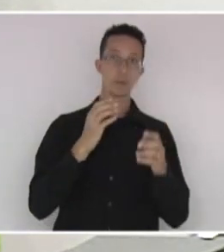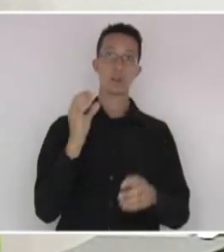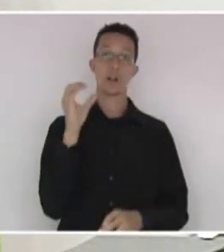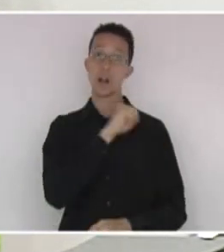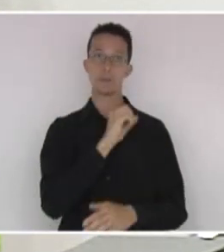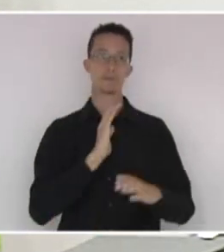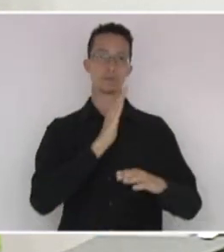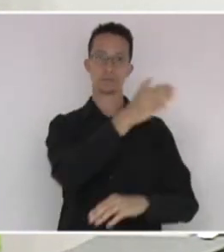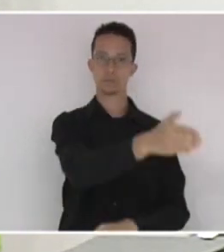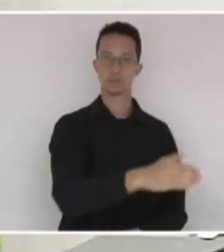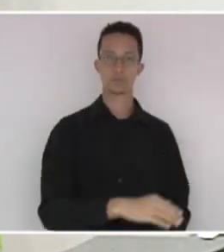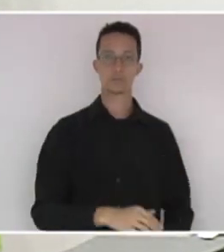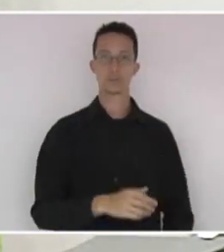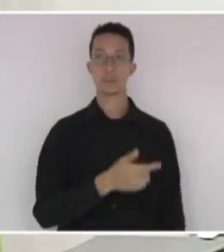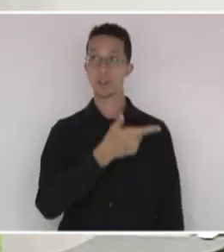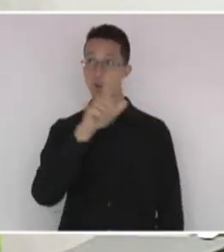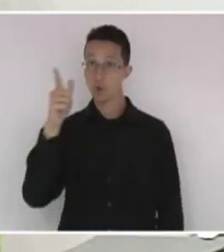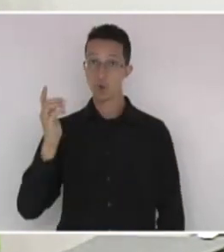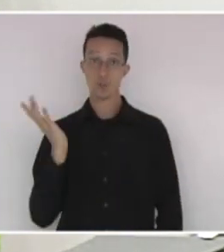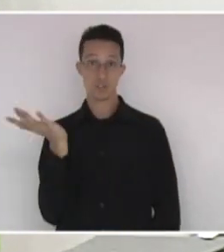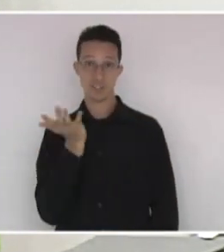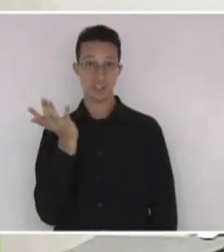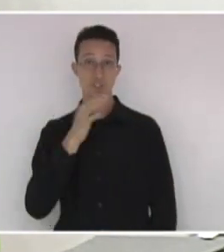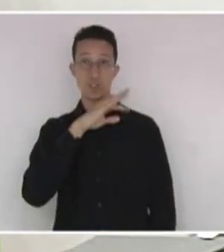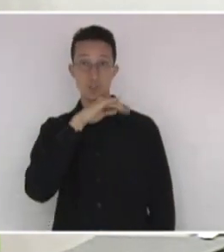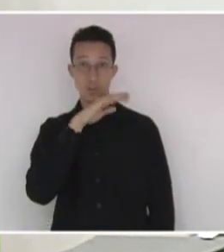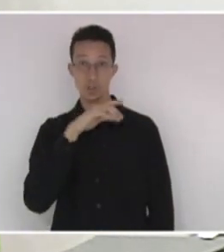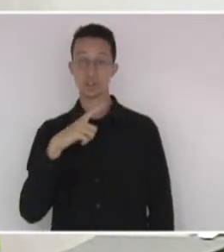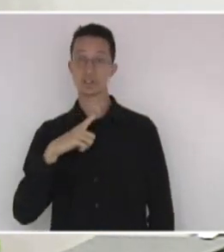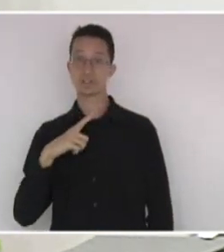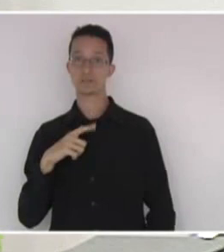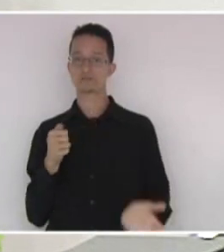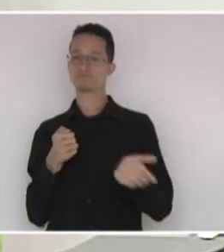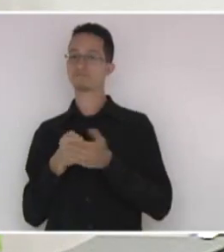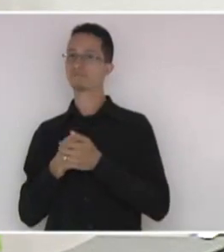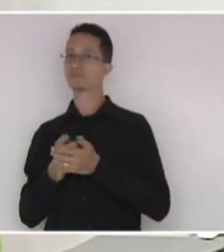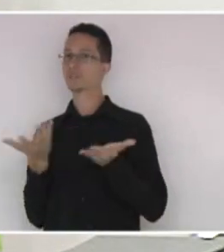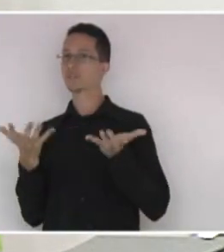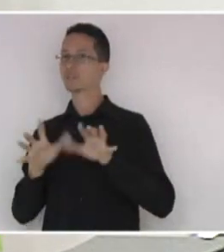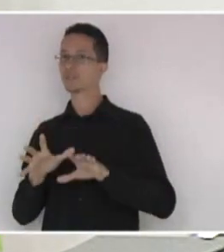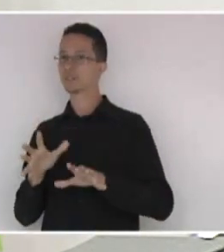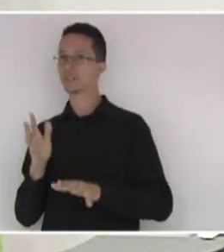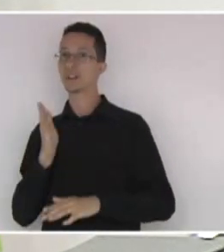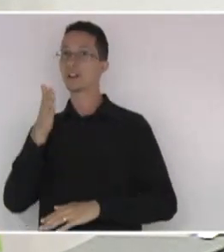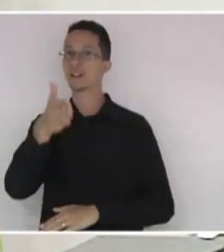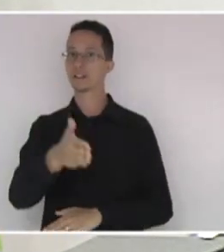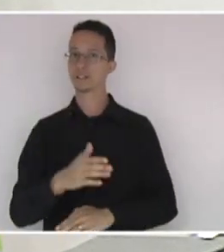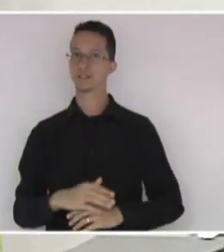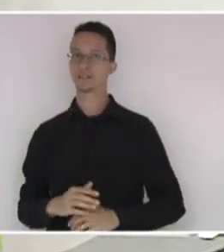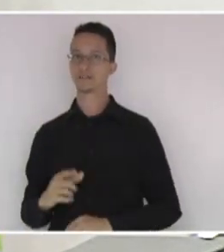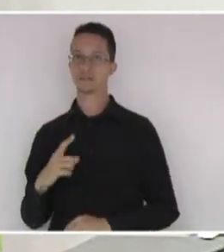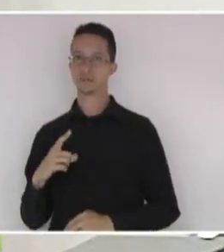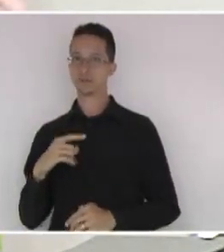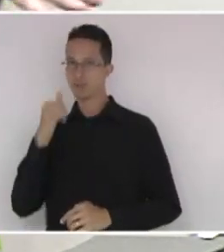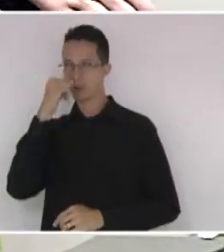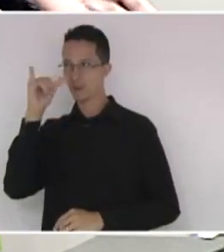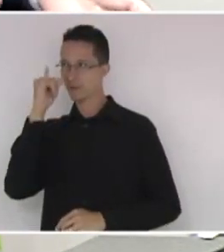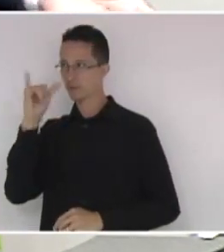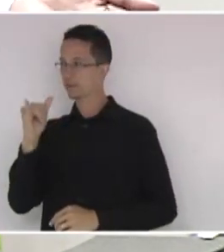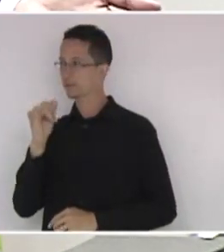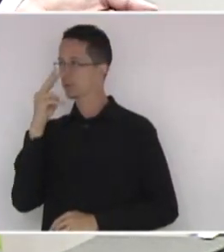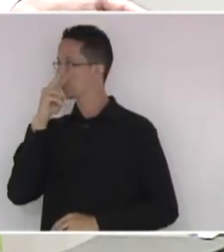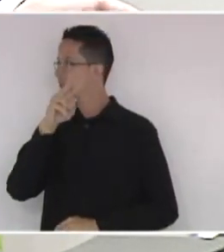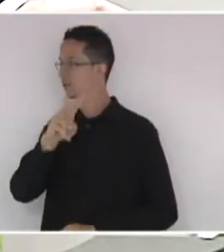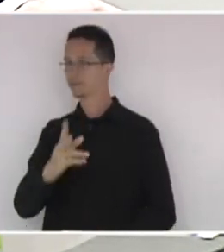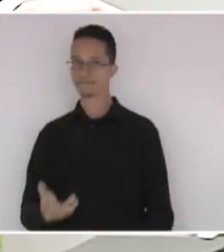colunas para ninguém fazer, pra ninguém ver assim, porque não quer. Essa é a diferença de quem faz com o coração e de quem não está